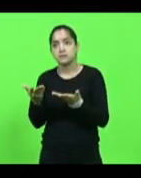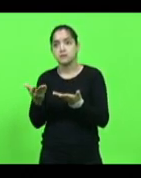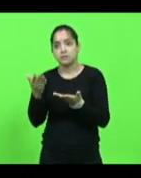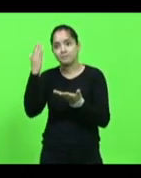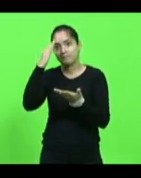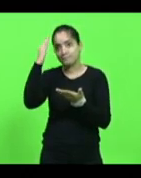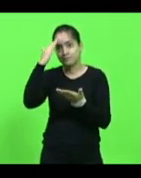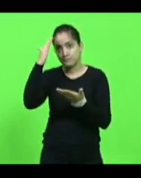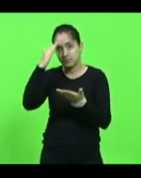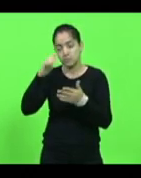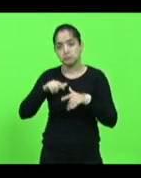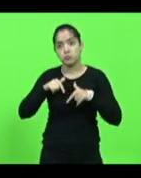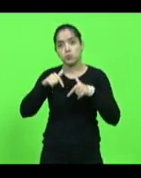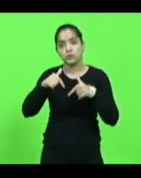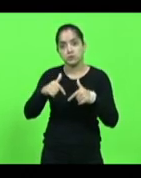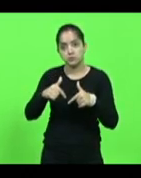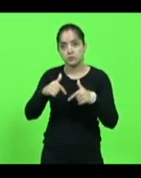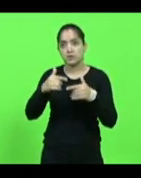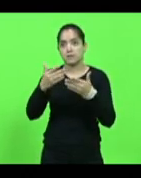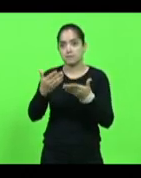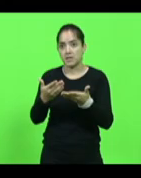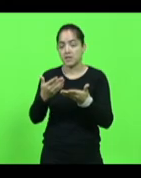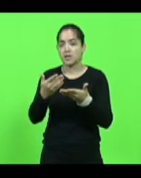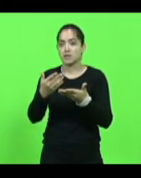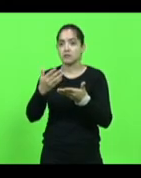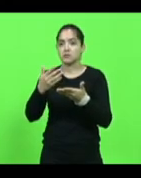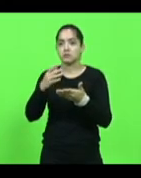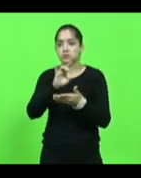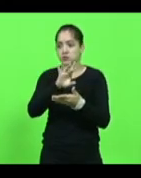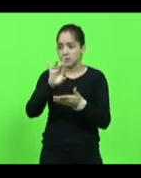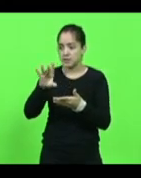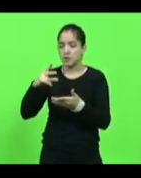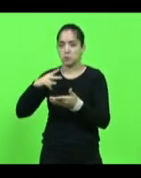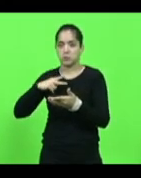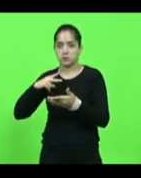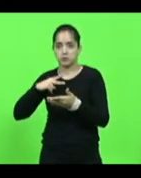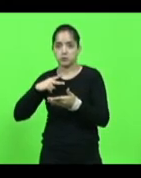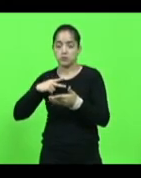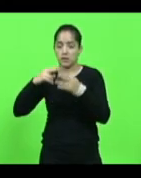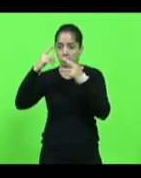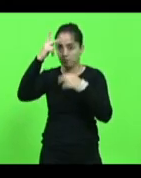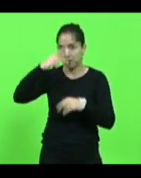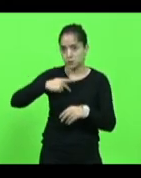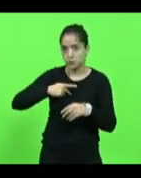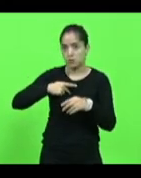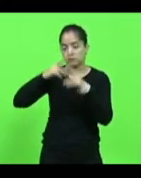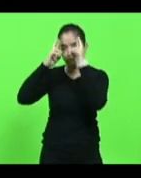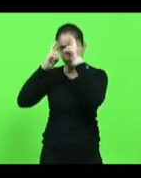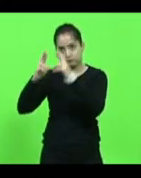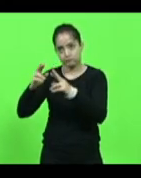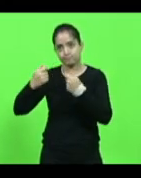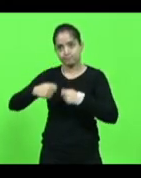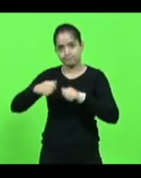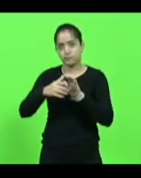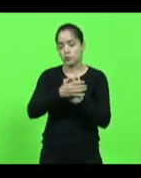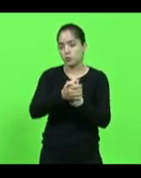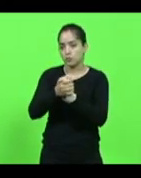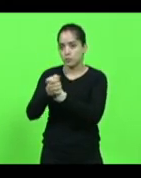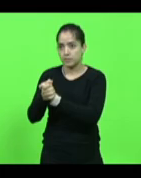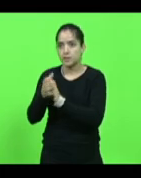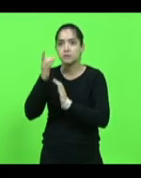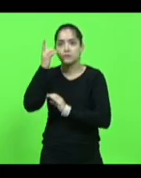entende posicionamentos pessoais, ideológicos, e a gente tem que respeitar. Então, quero aqui cumprimentar todos os deputados também